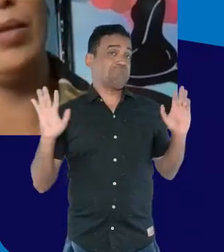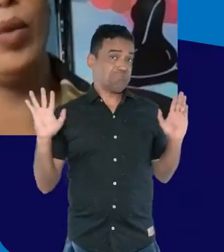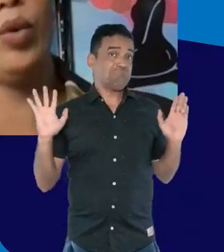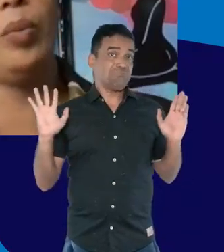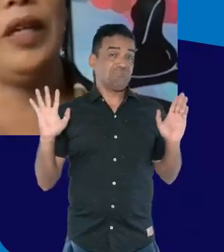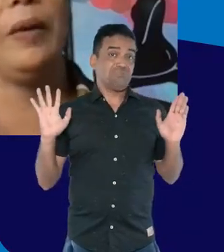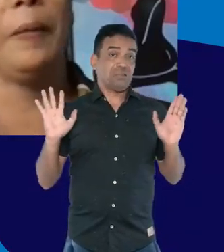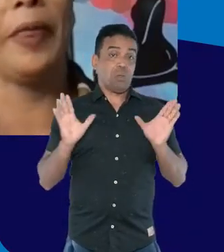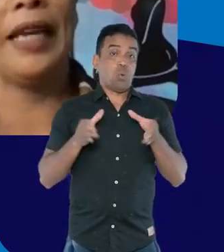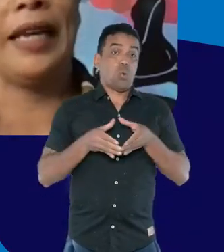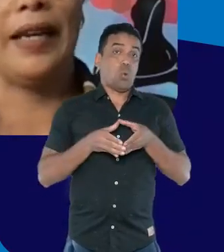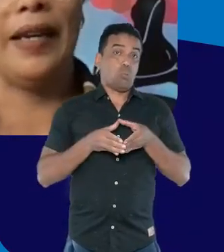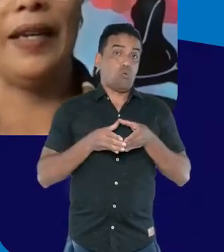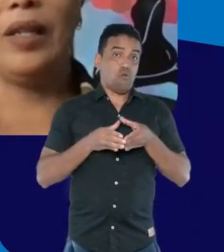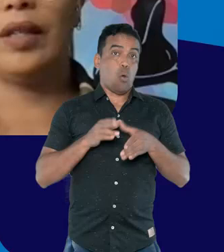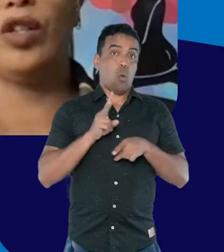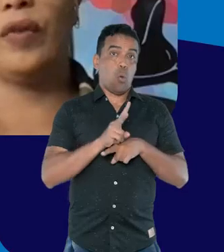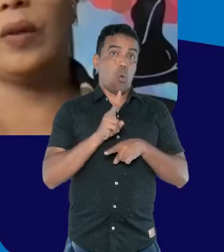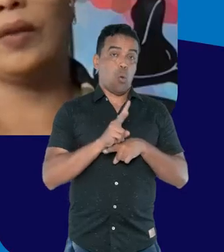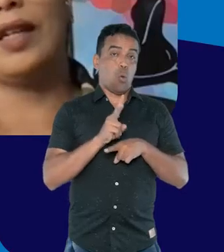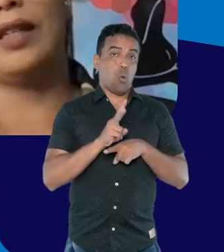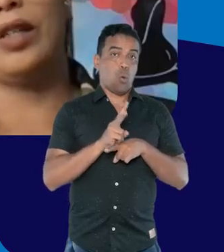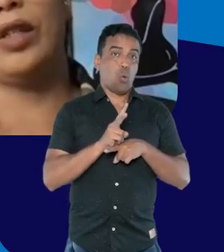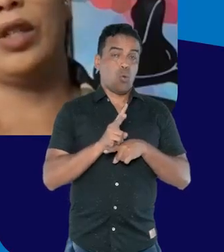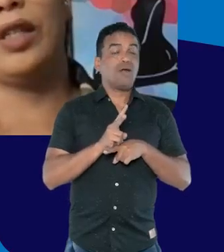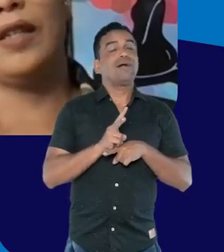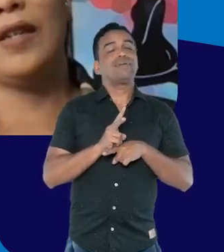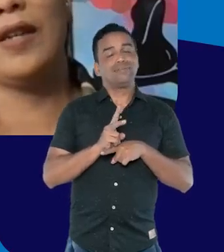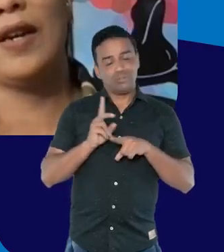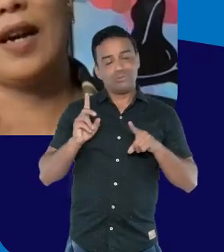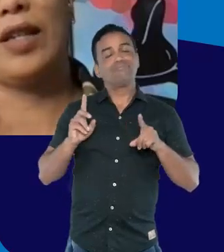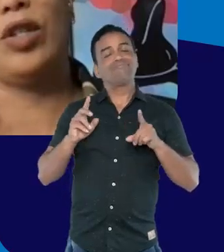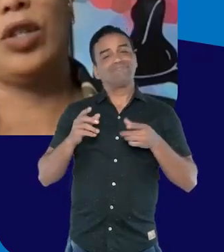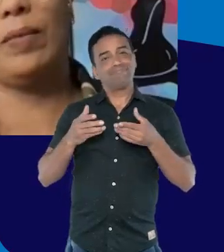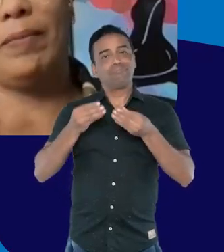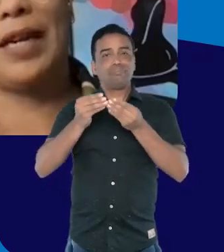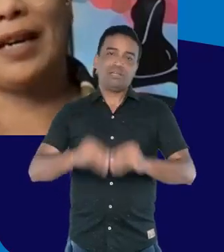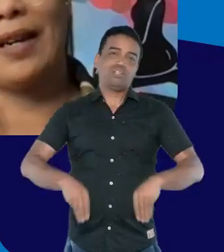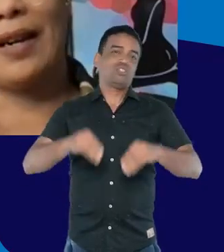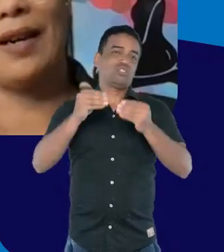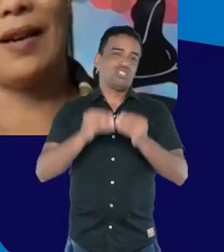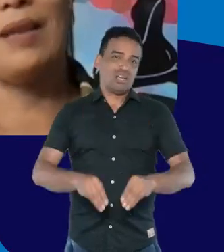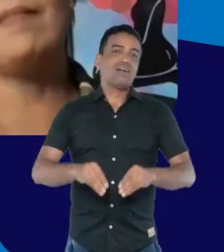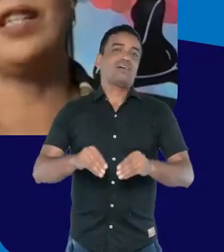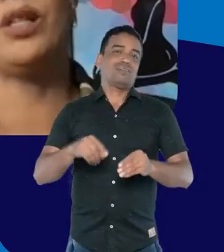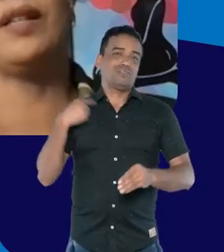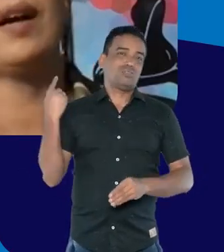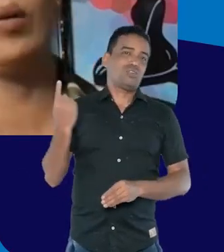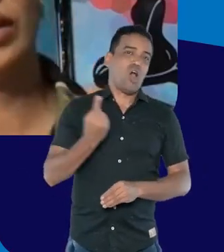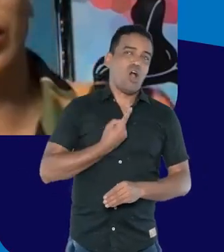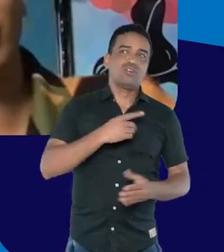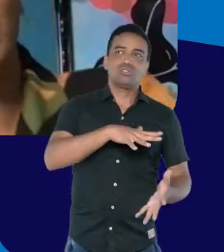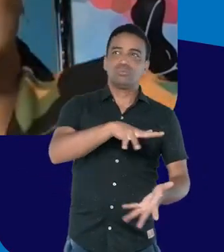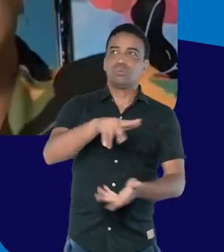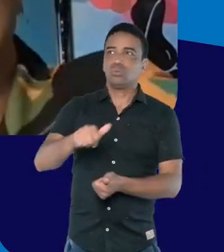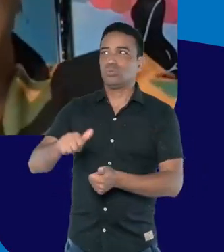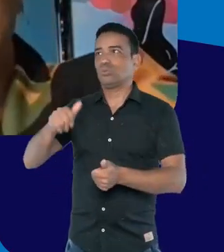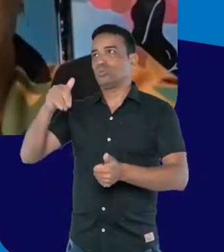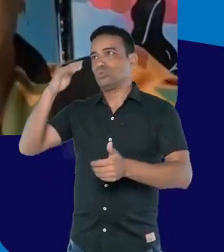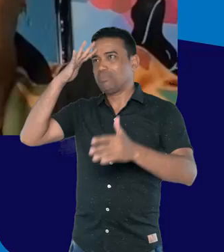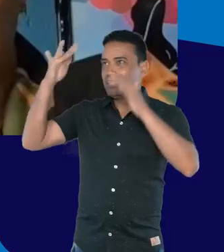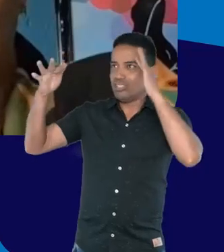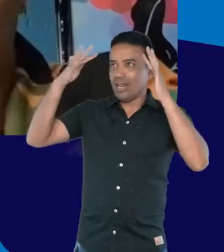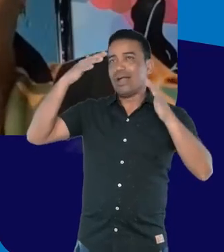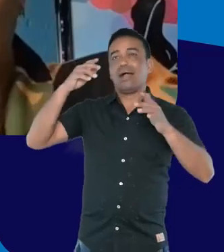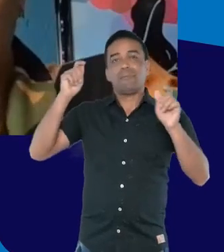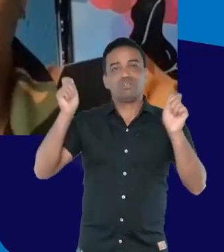nesse meu grupinho. Isso tem dificultado a gente a imaginar outras possibilidades